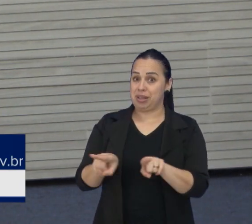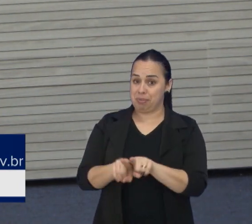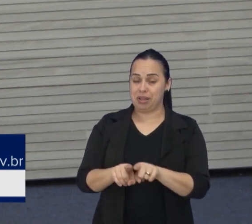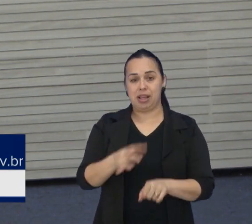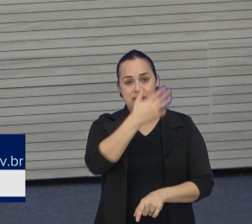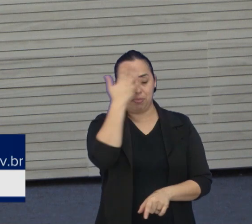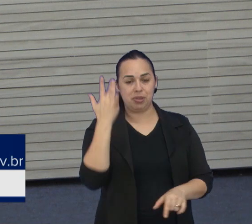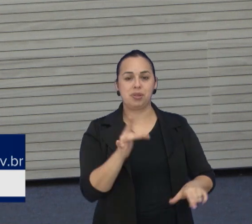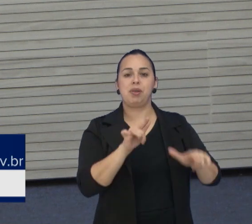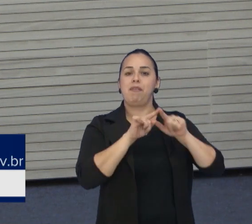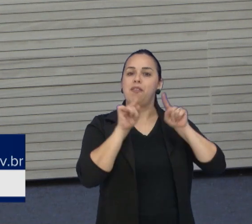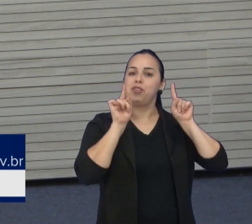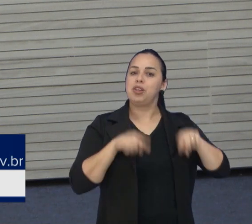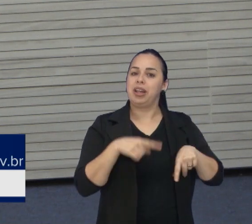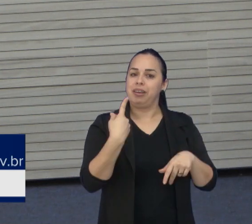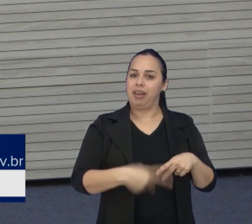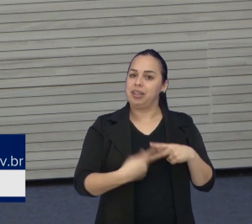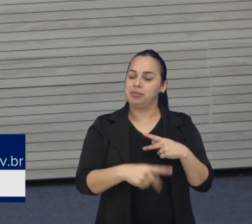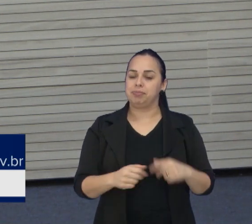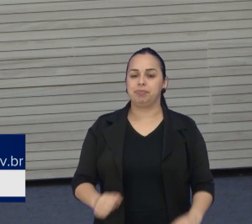aos funcionários da casa.